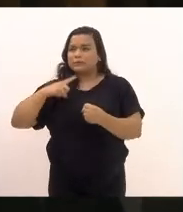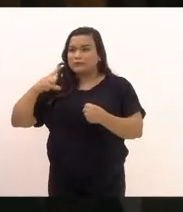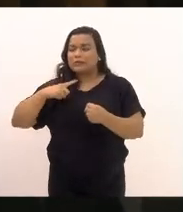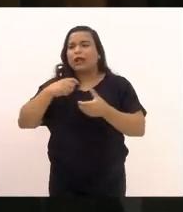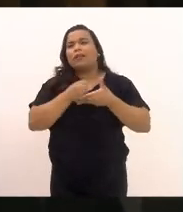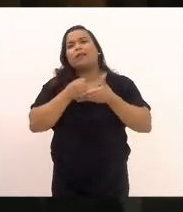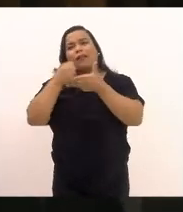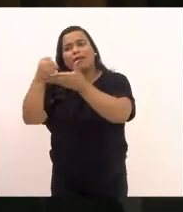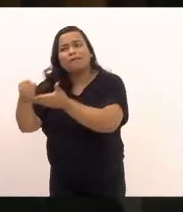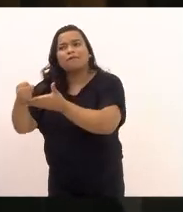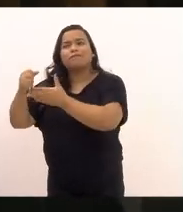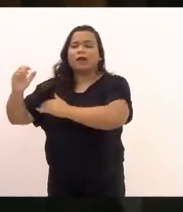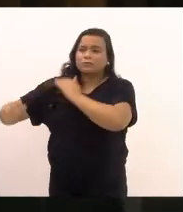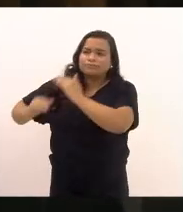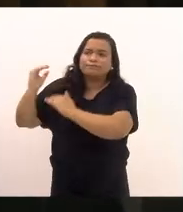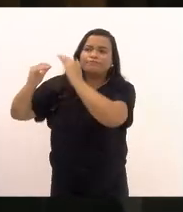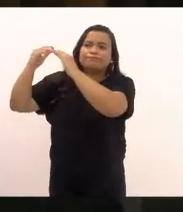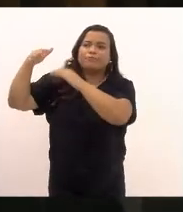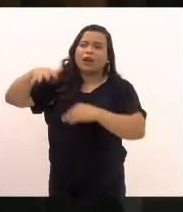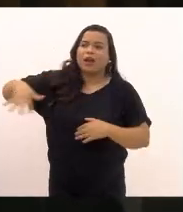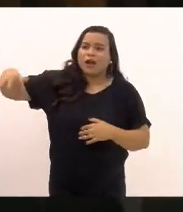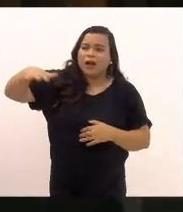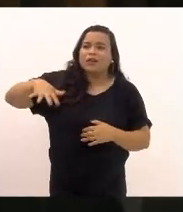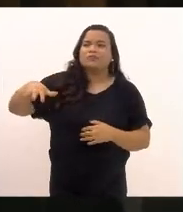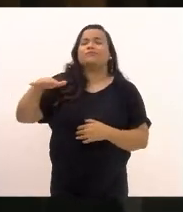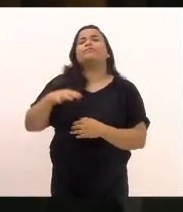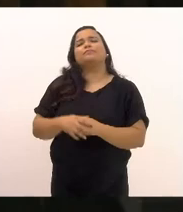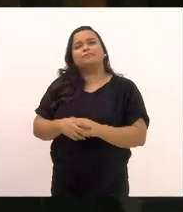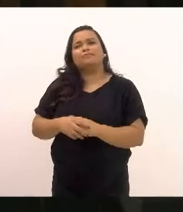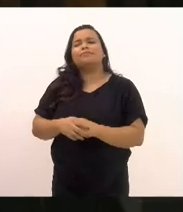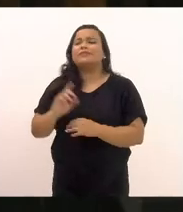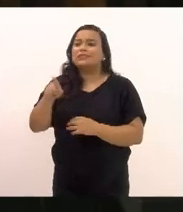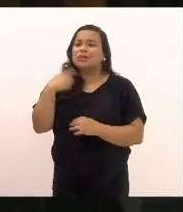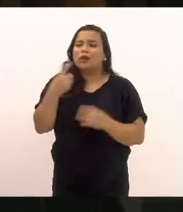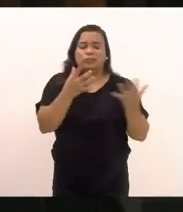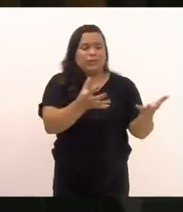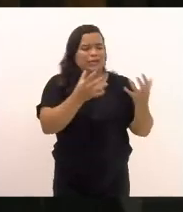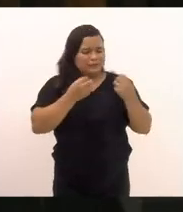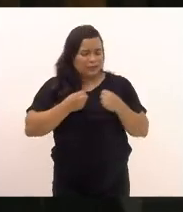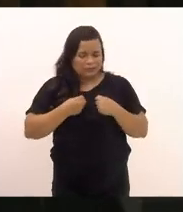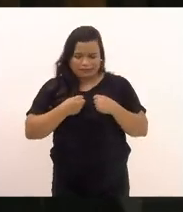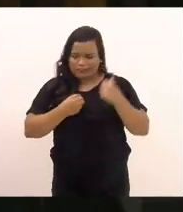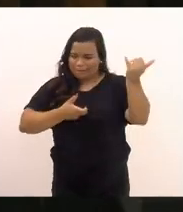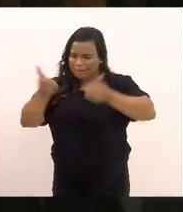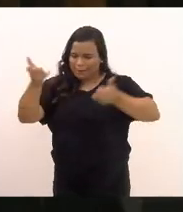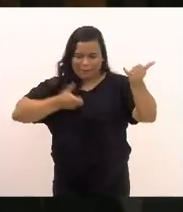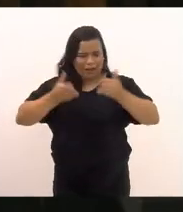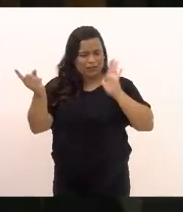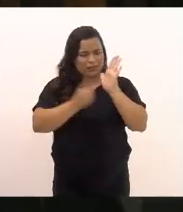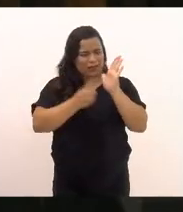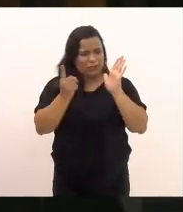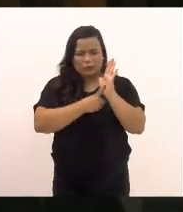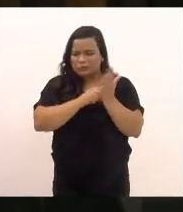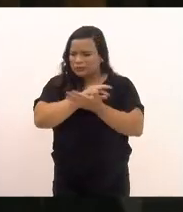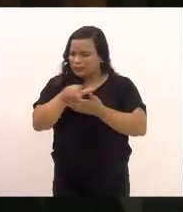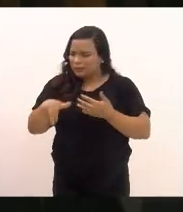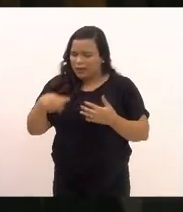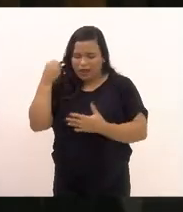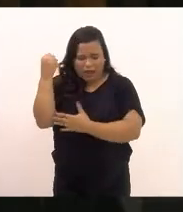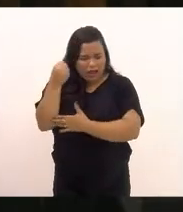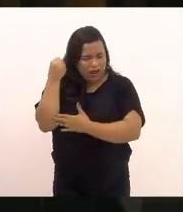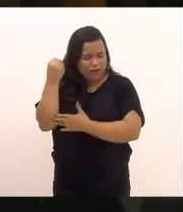desenvolvimento para aquela região, a gente receber esse tipo de denúncia e ficar